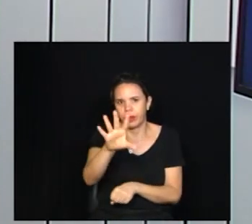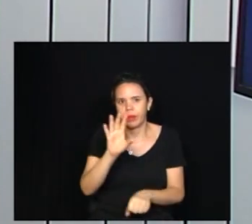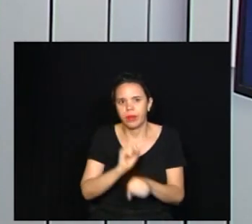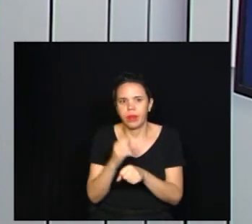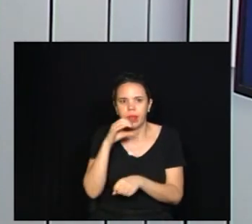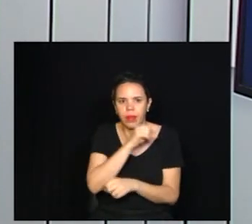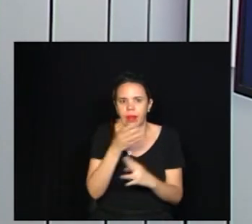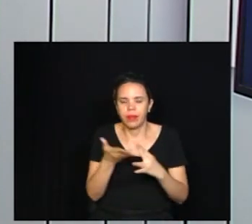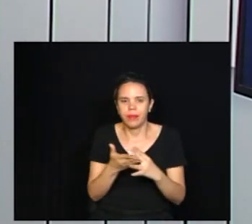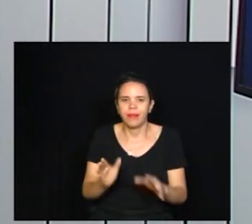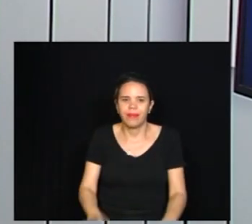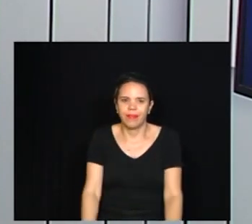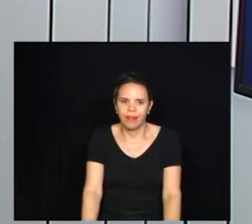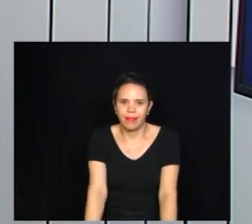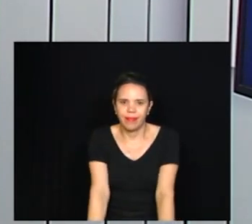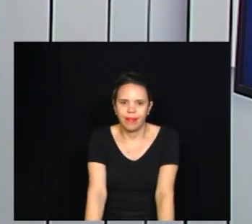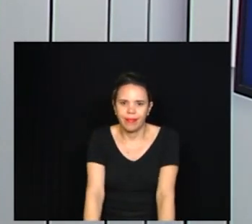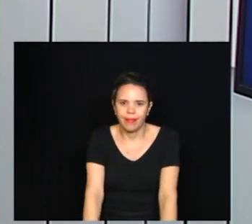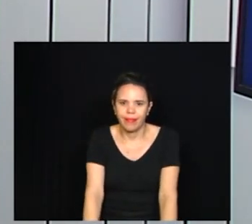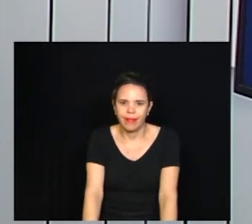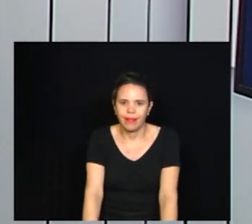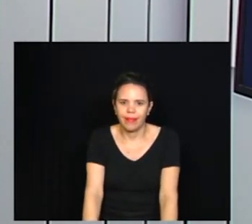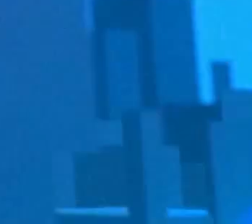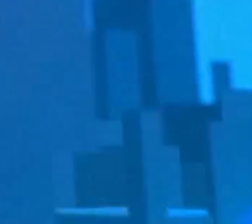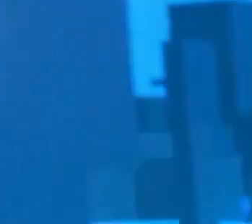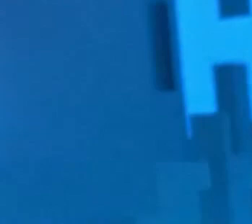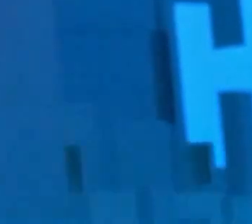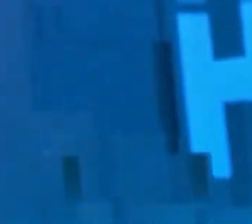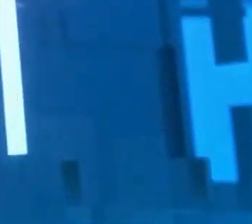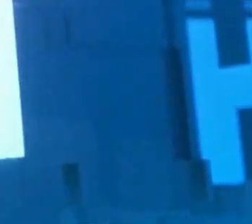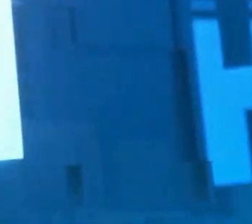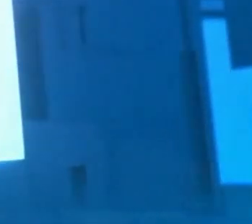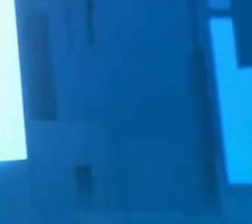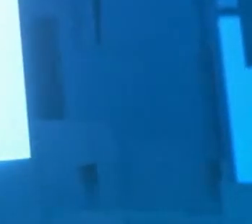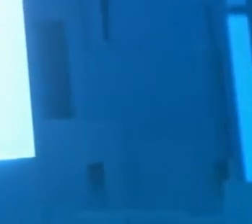não saia daí que o nosso intervalo é rapidinho.